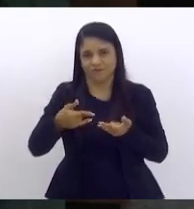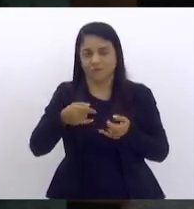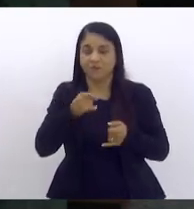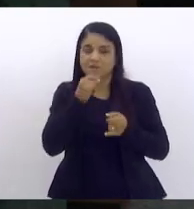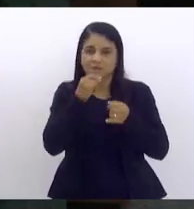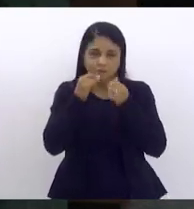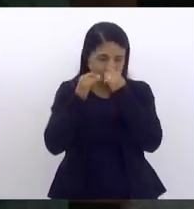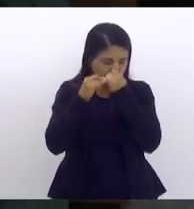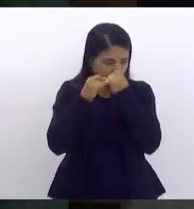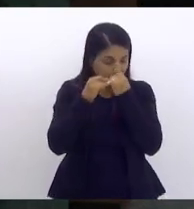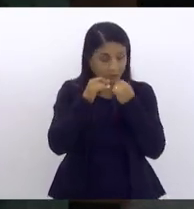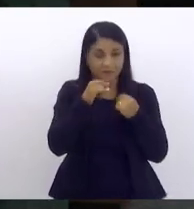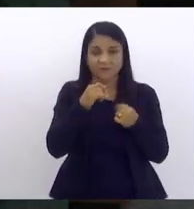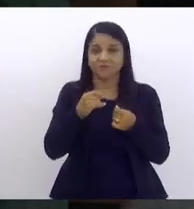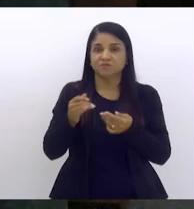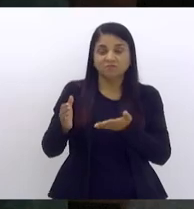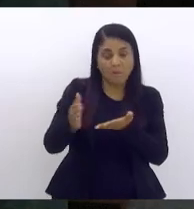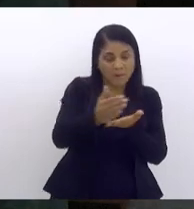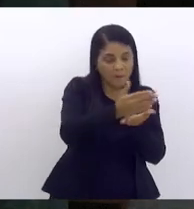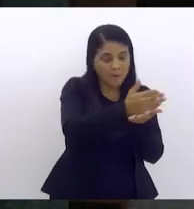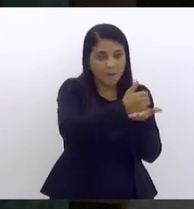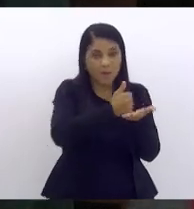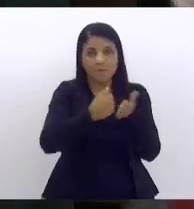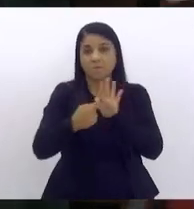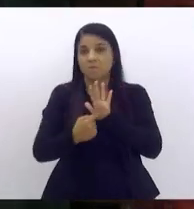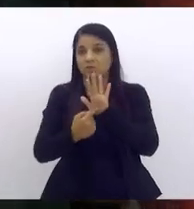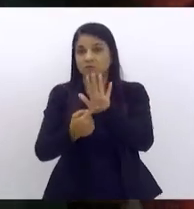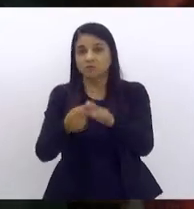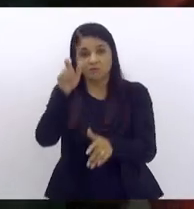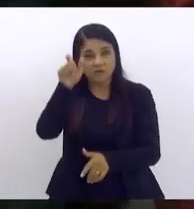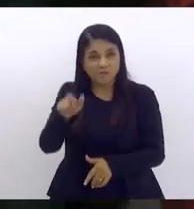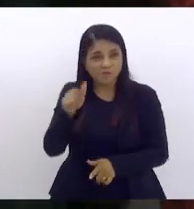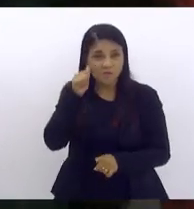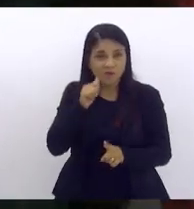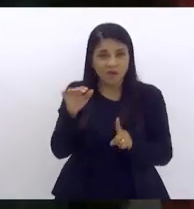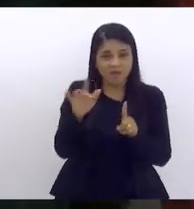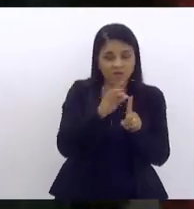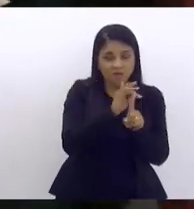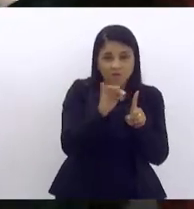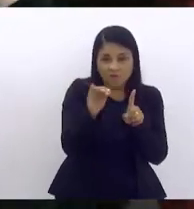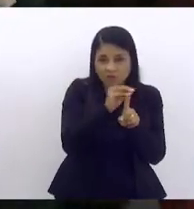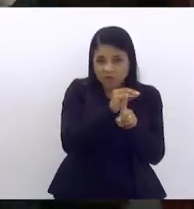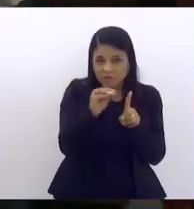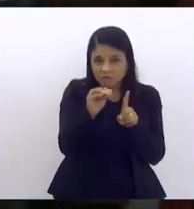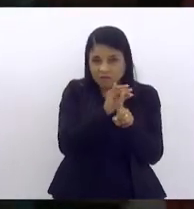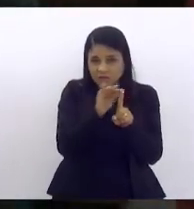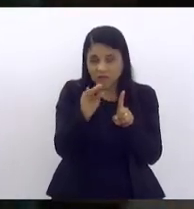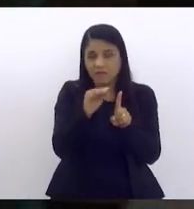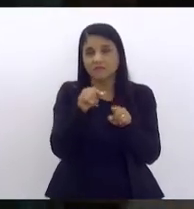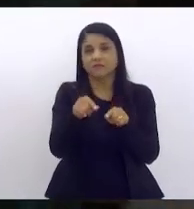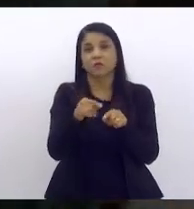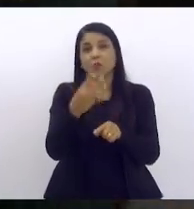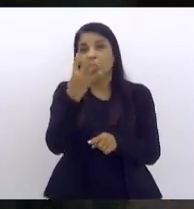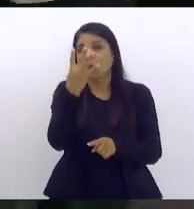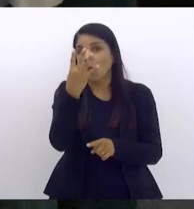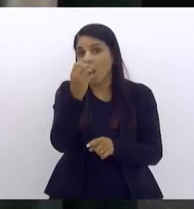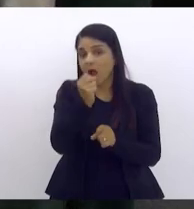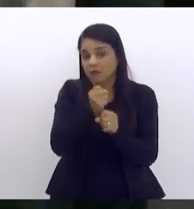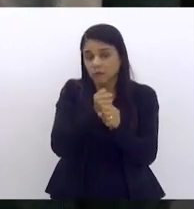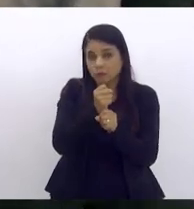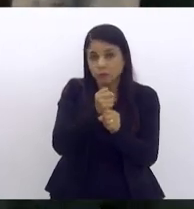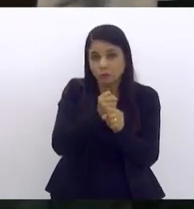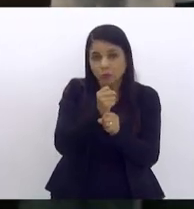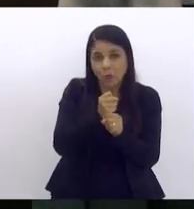foi feito um levantamento que demonstrou que mulheres em vulnerabilidade levam pelo menos 4 anos para pagar uma